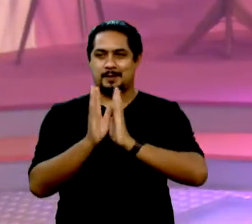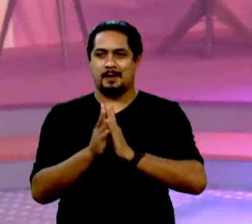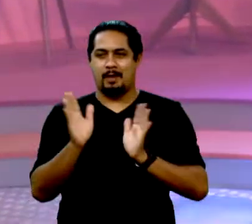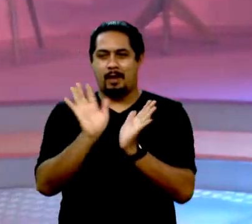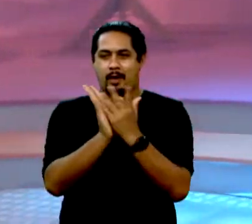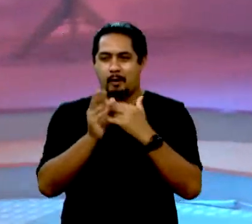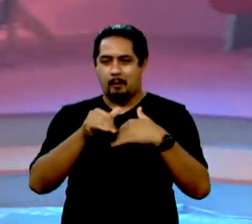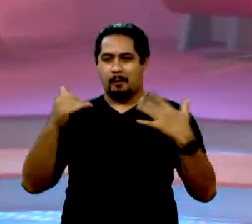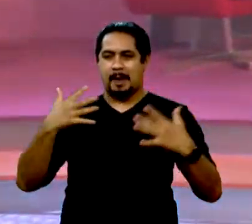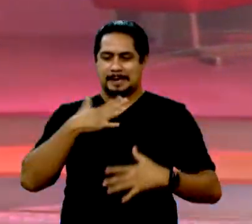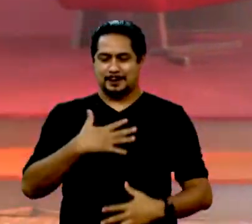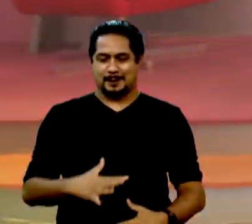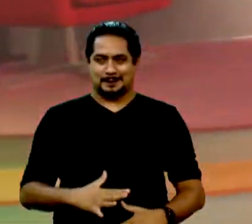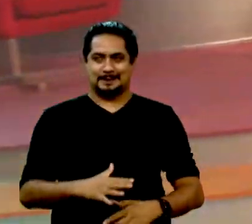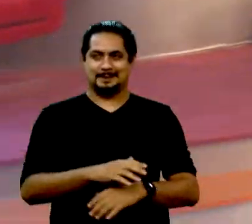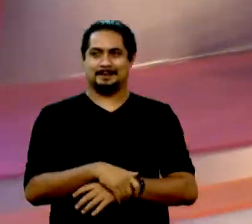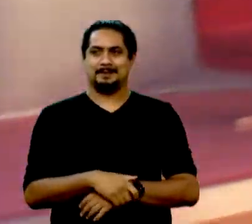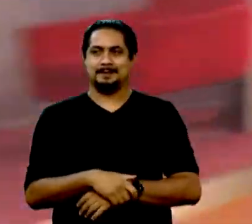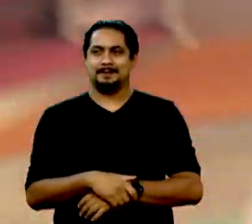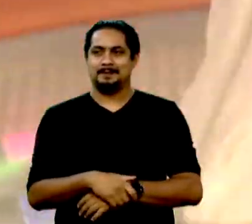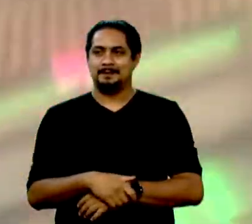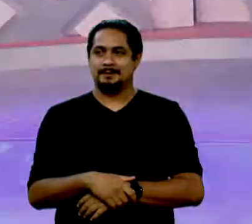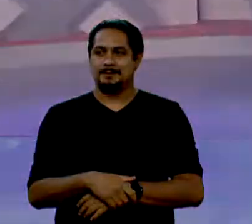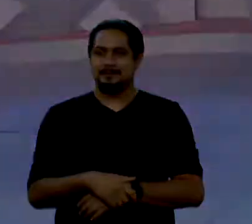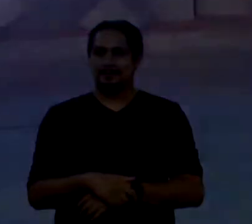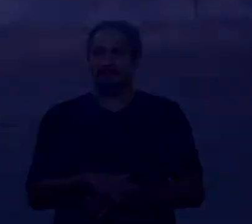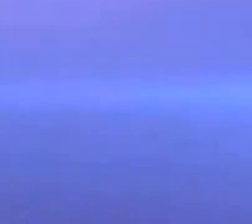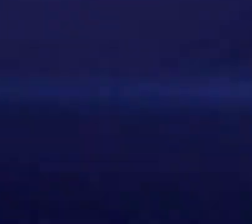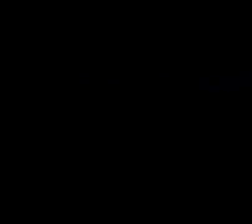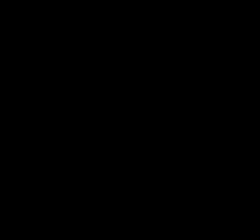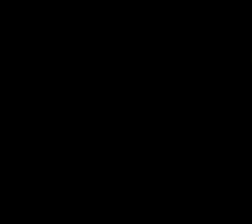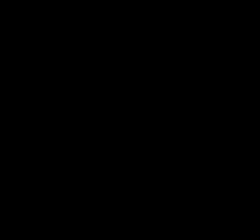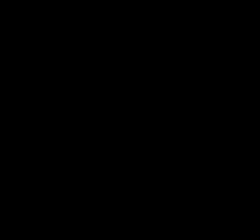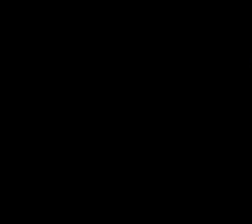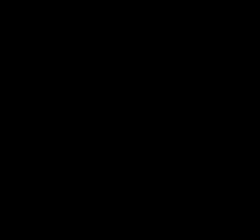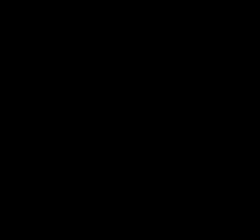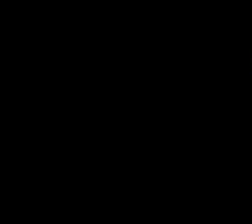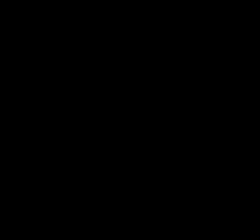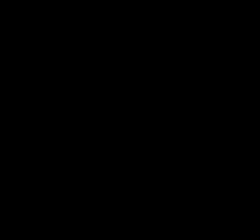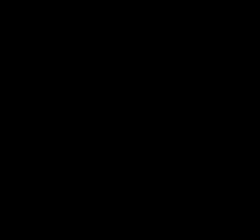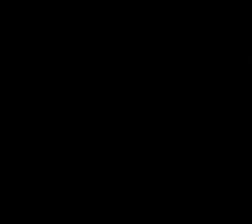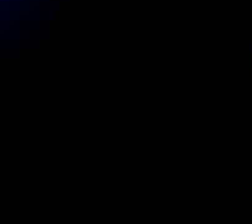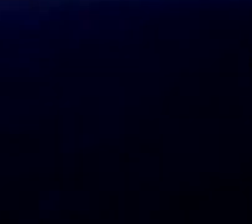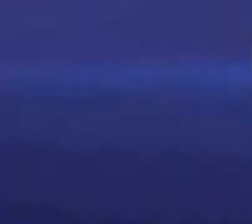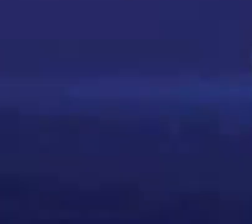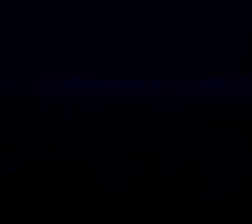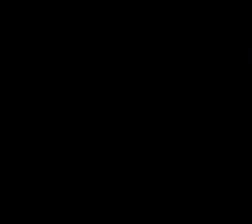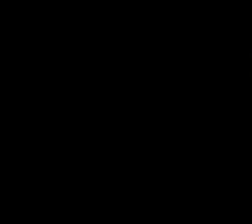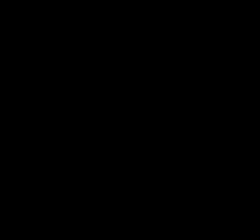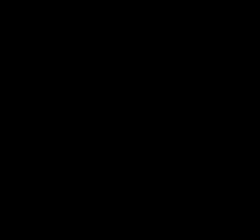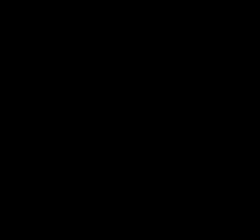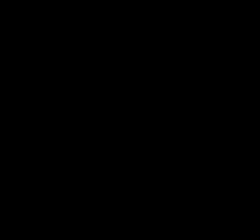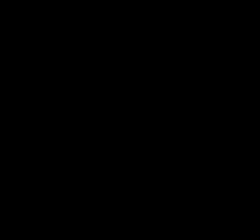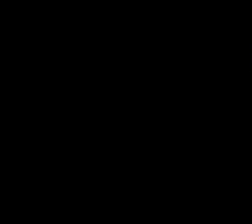mais, Paulinha? Algo mais, Beijo. Não, bebê, é muito mais.